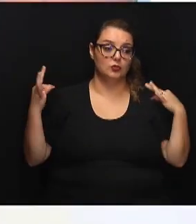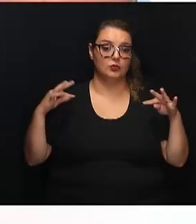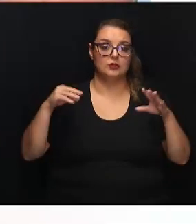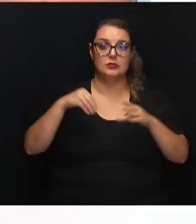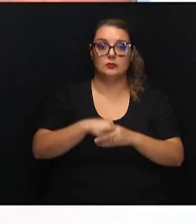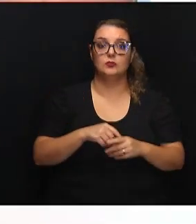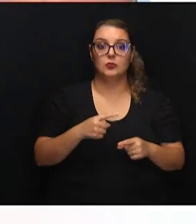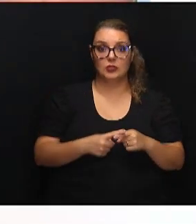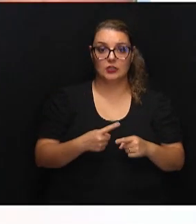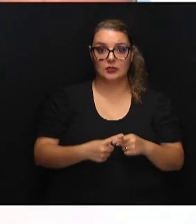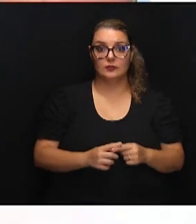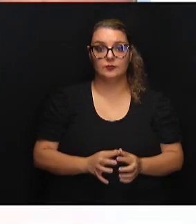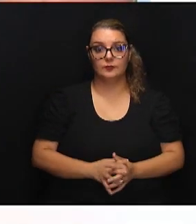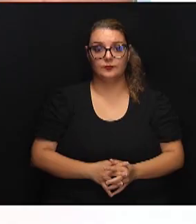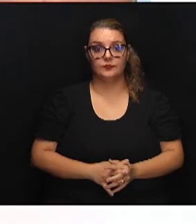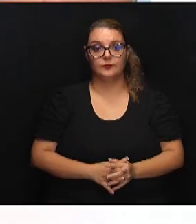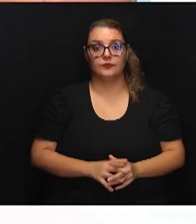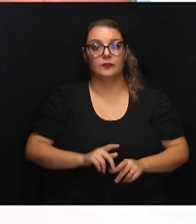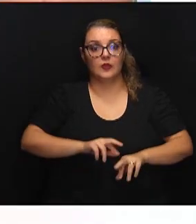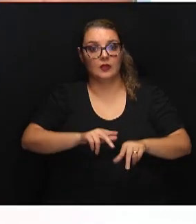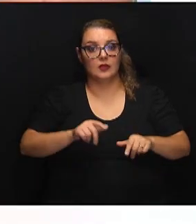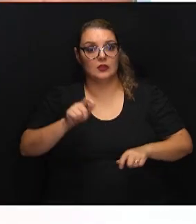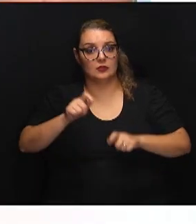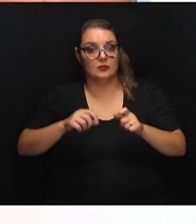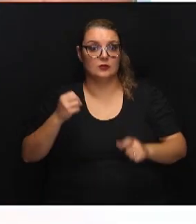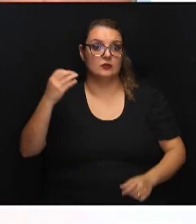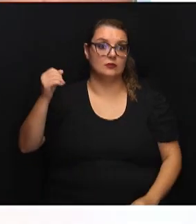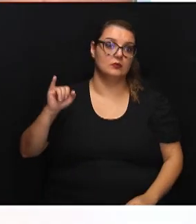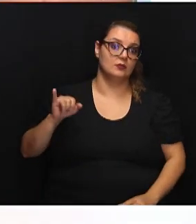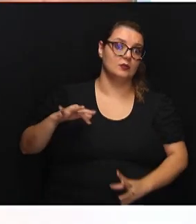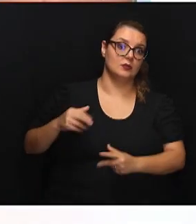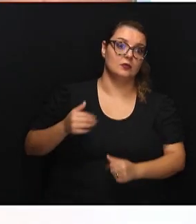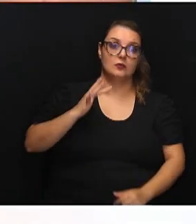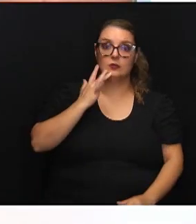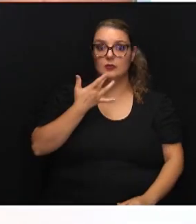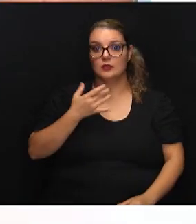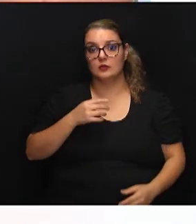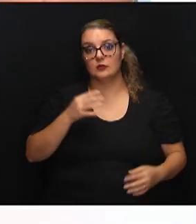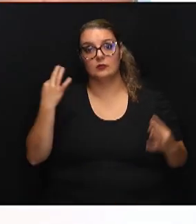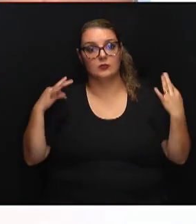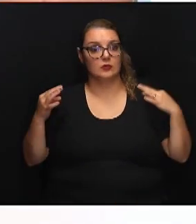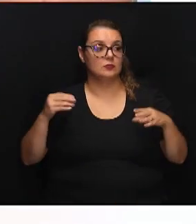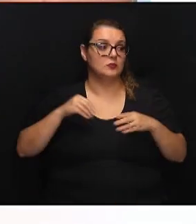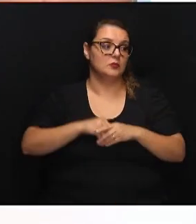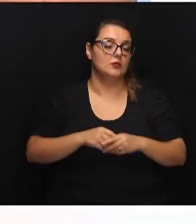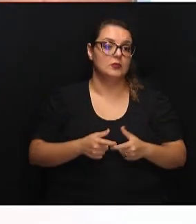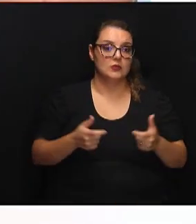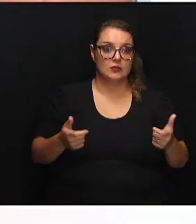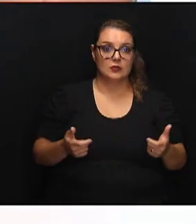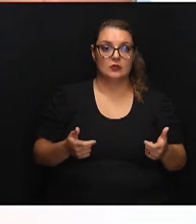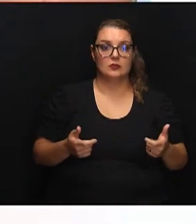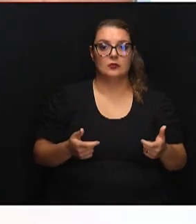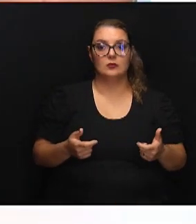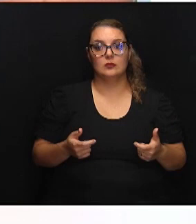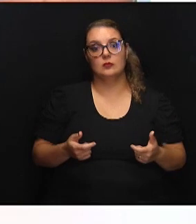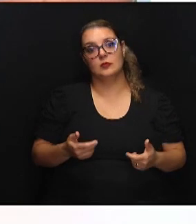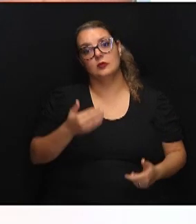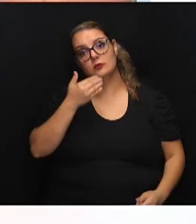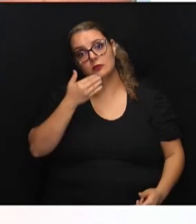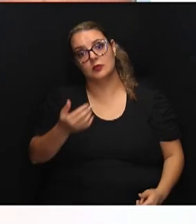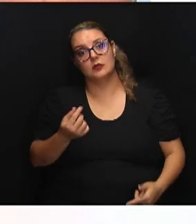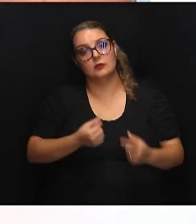Por quê? Muitas pessoas que iriam viajar para fora preferem fazer o turismo interno, então aumenta a demanda aqui e aumenta o preço. Então